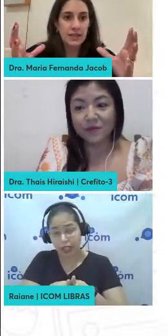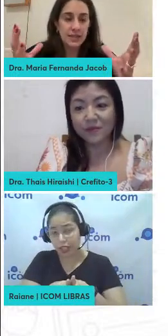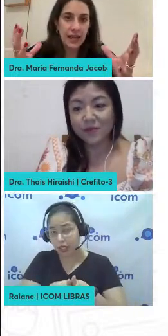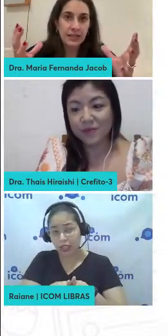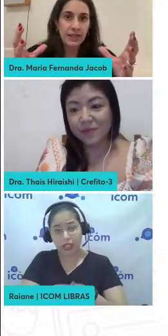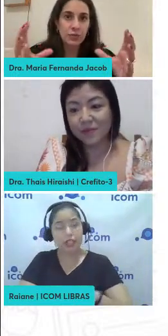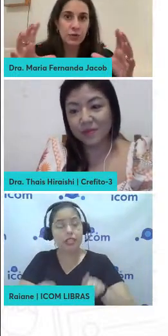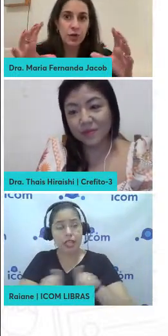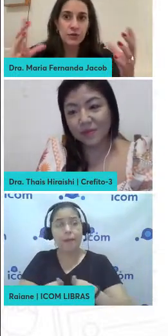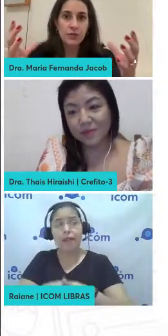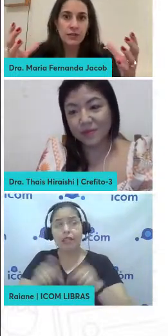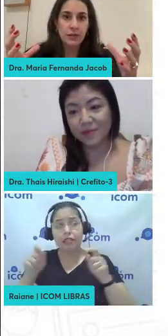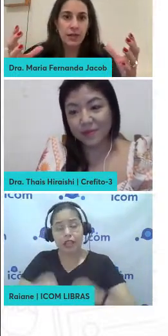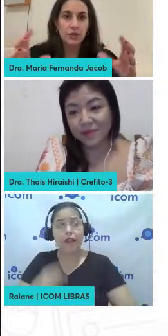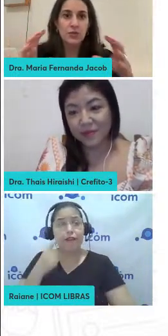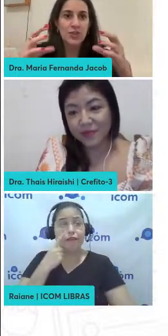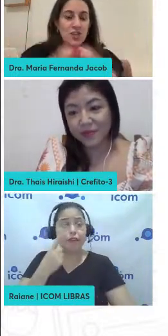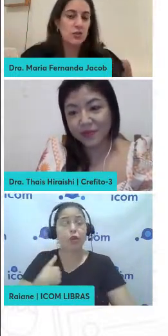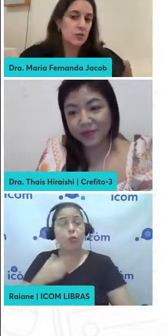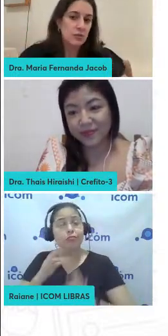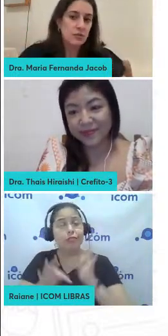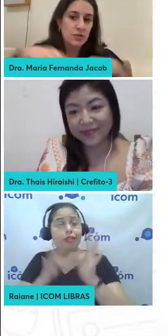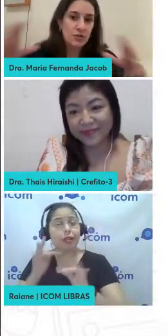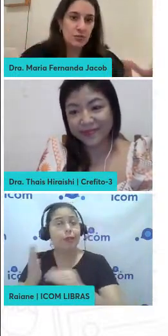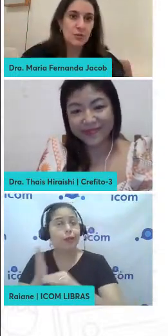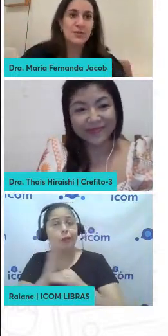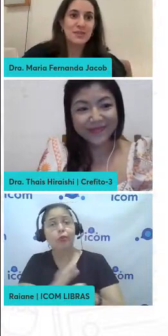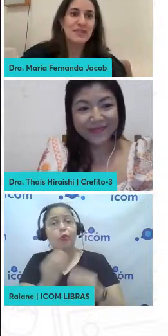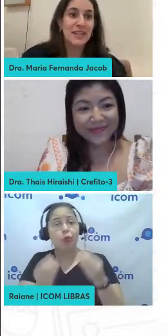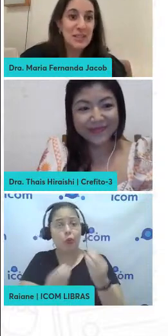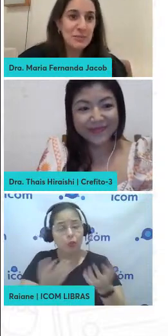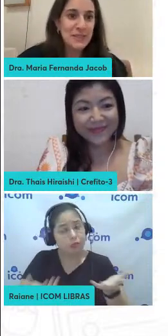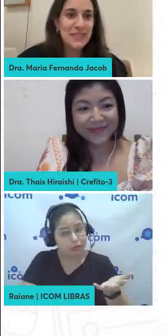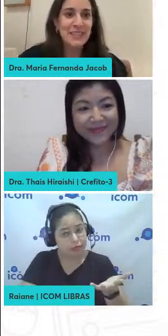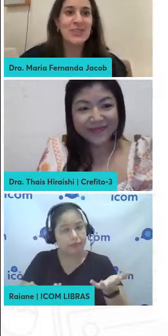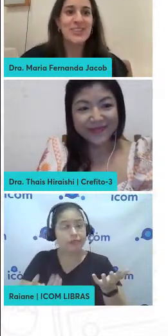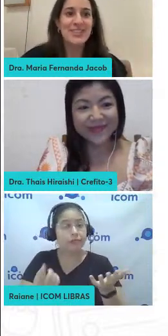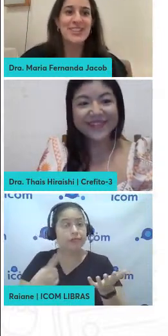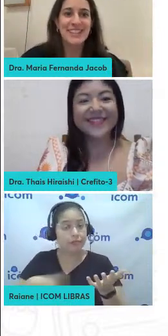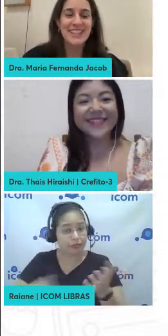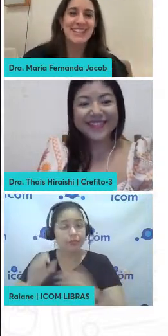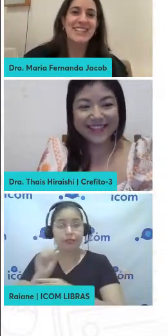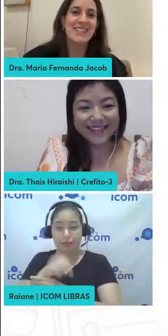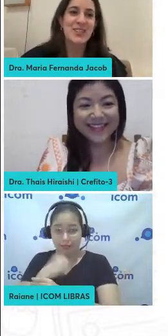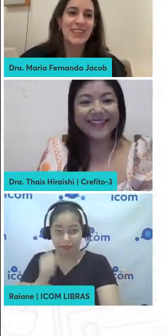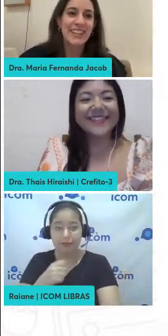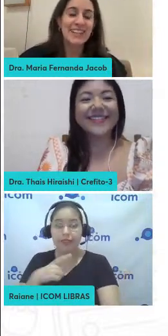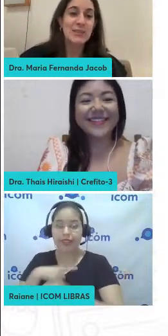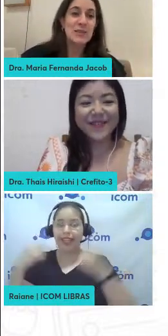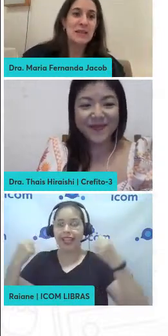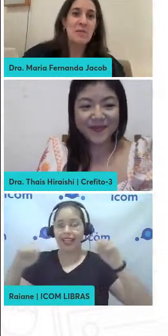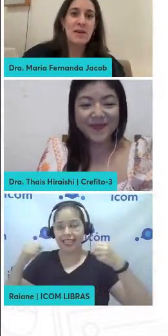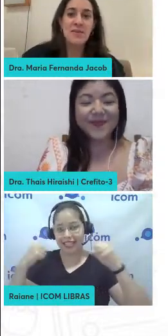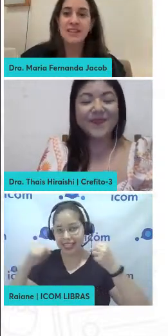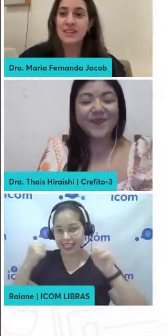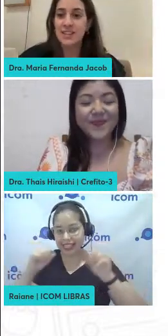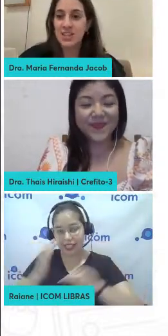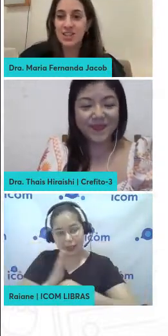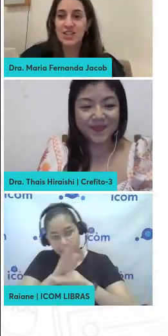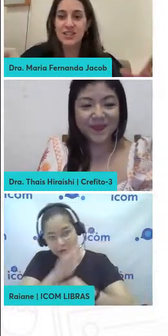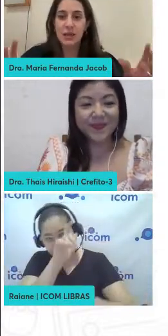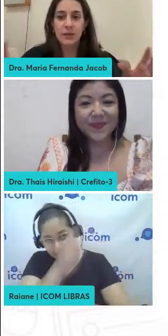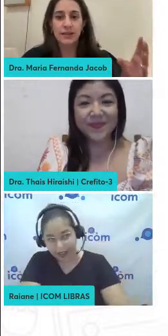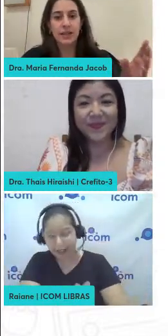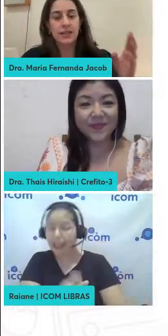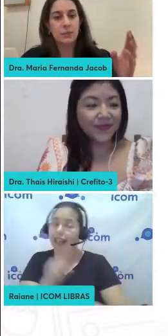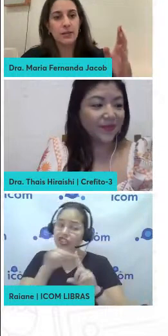ter que traçar daí o nosso tratamento. Gente, nós somos, acho que, os grandes prescritores de exercício. Então, se tem uma coisa que eu acho que